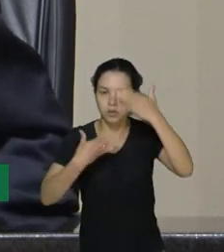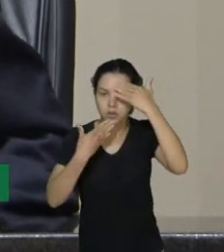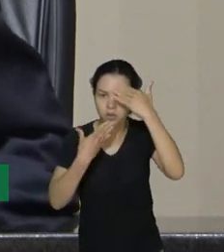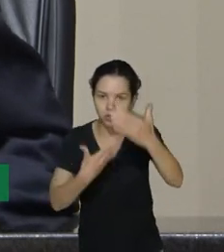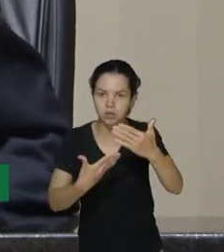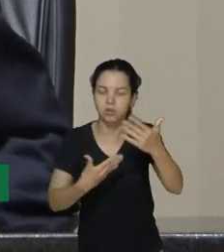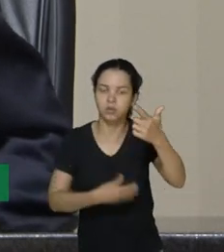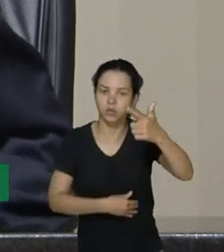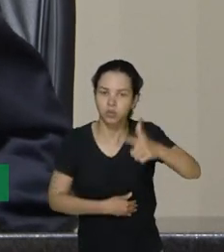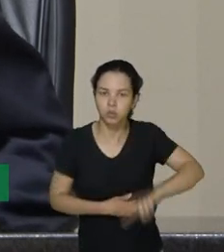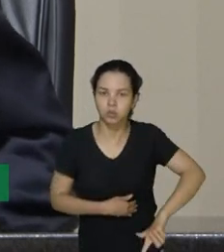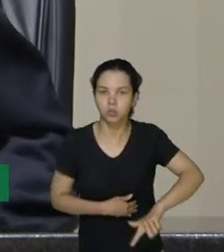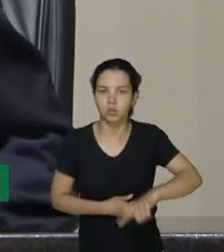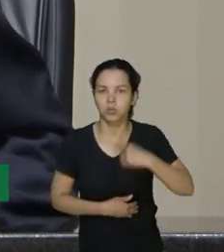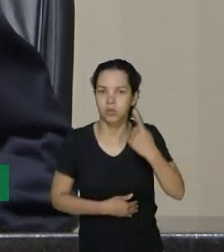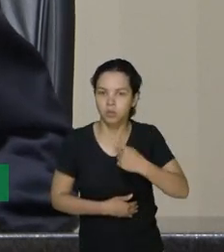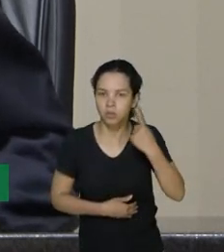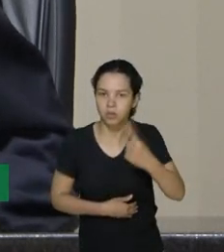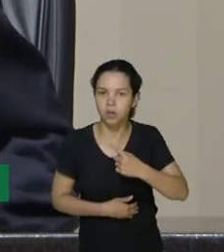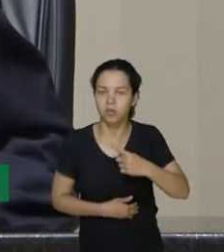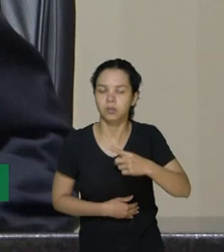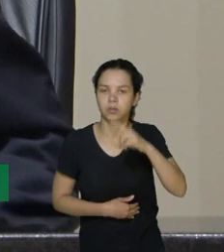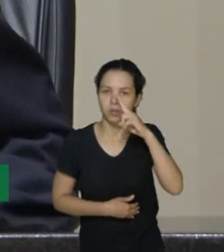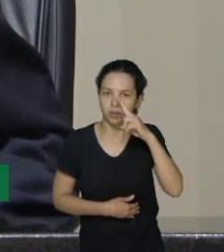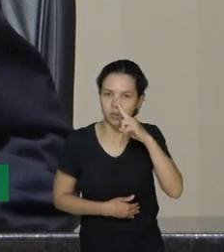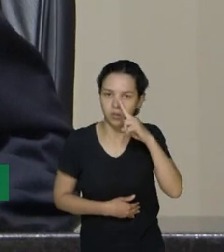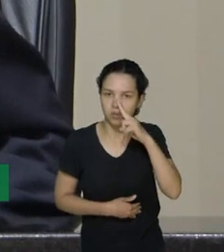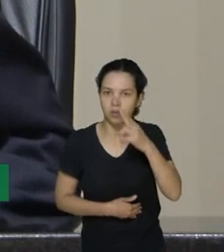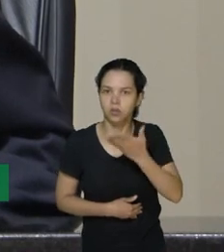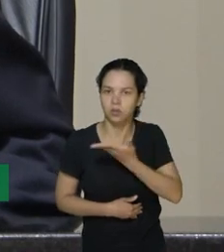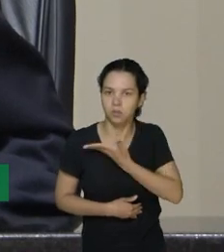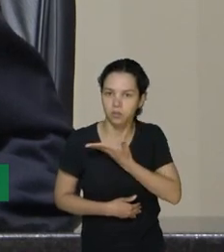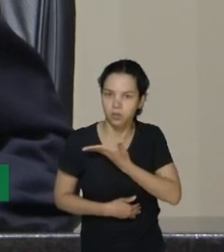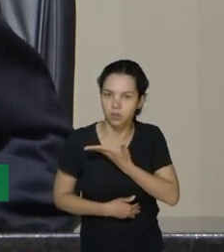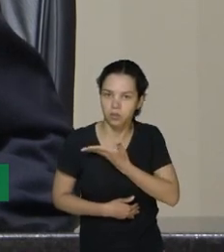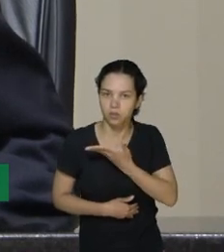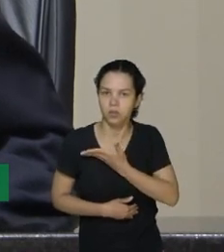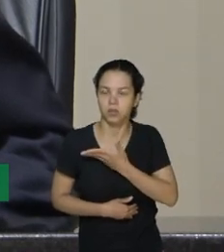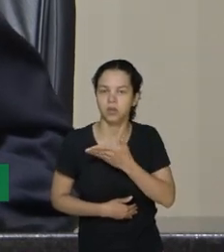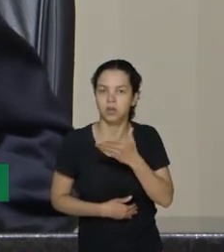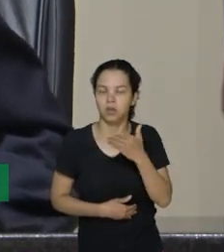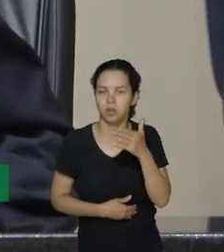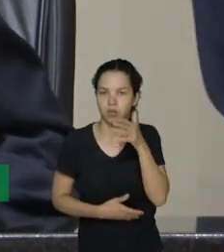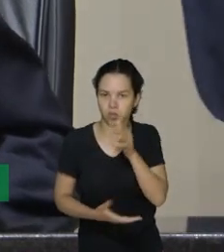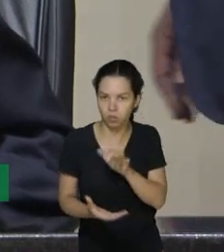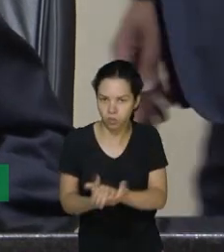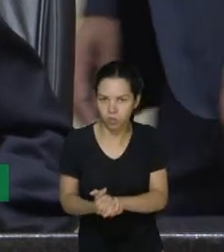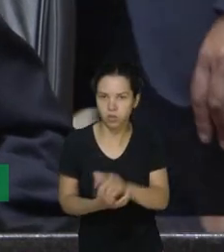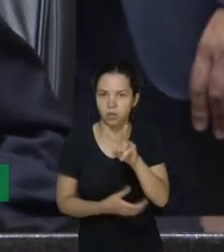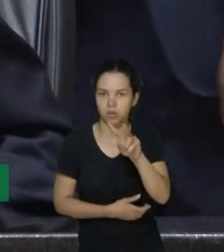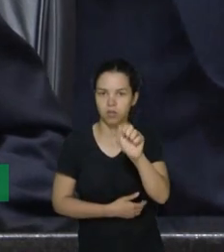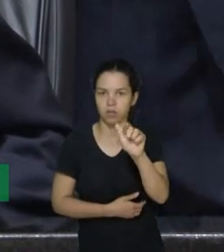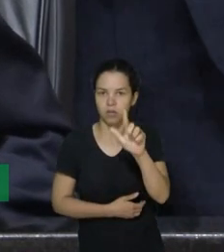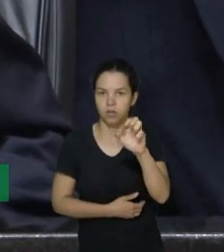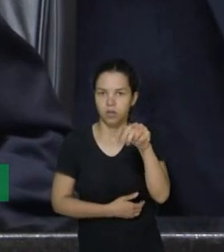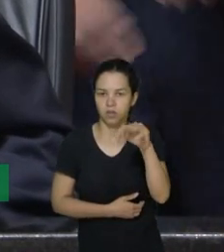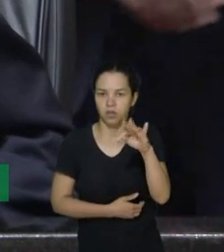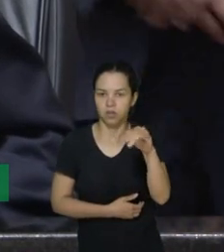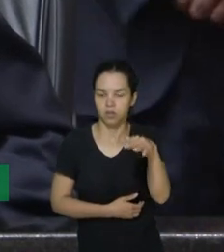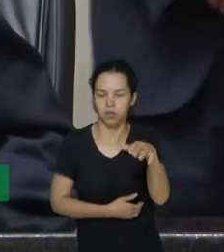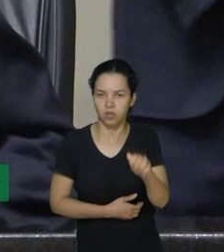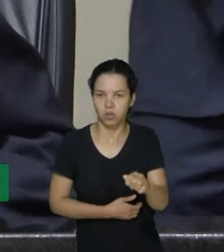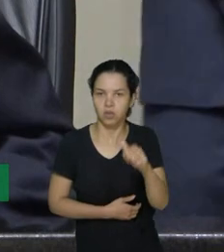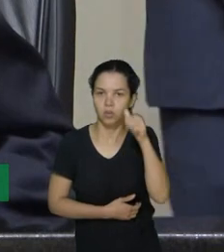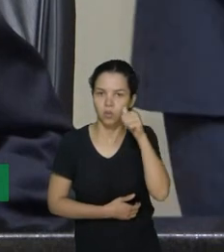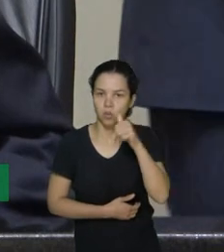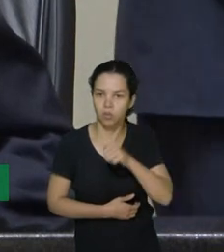uma vez, deputado Nazareno, a minha companheira, a Valentina. A Valentina foi a mulher que